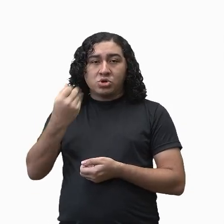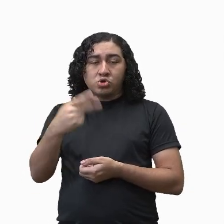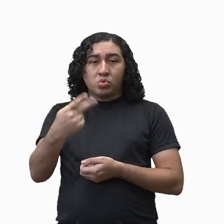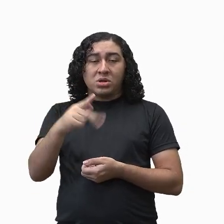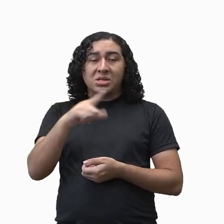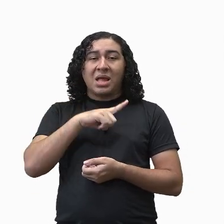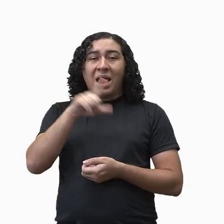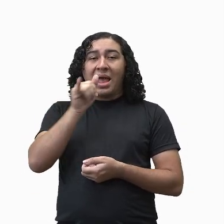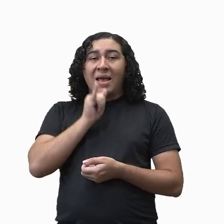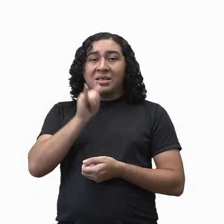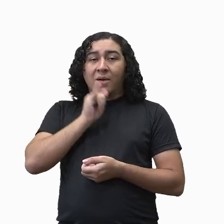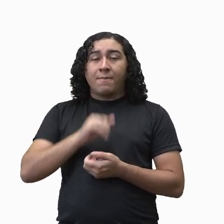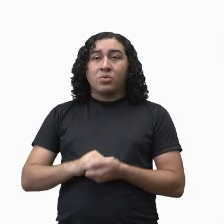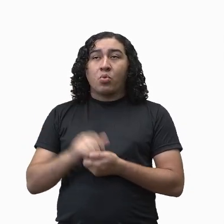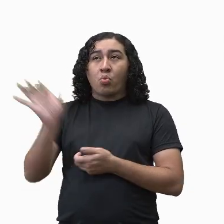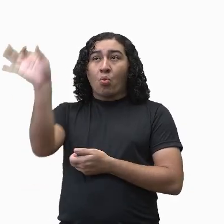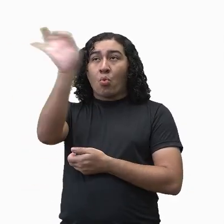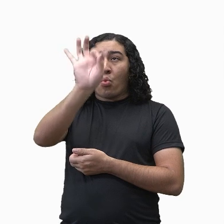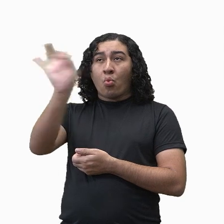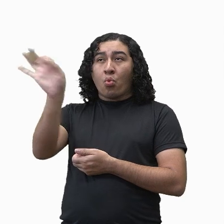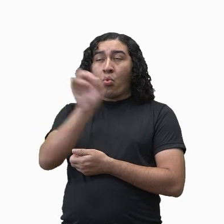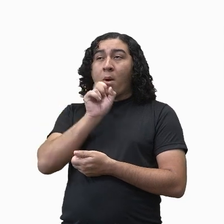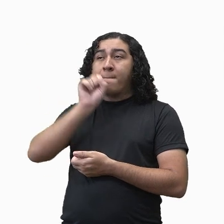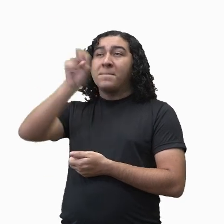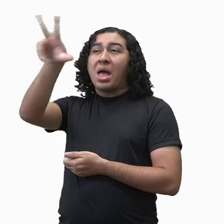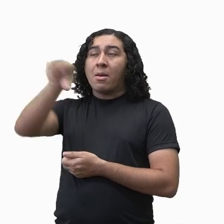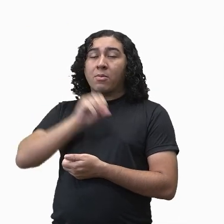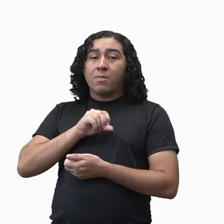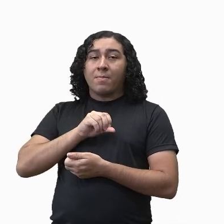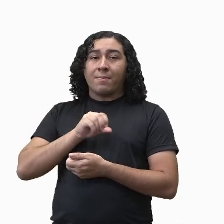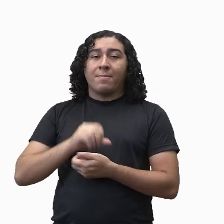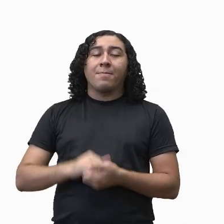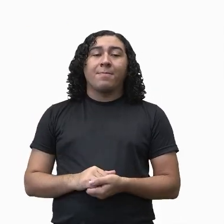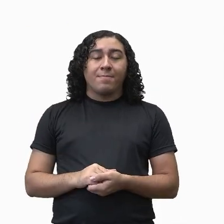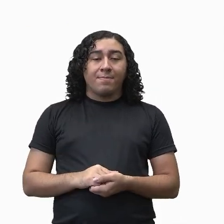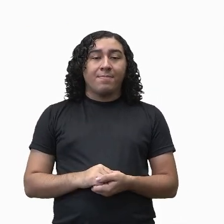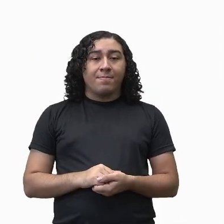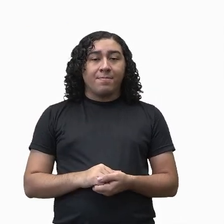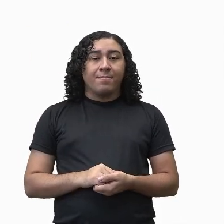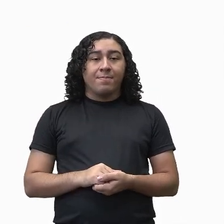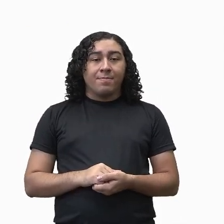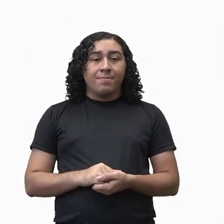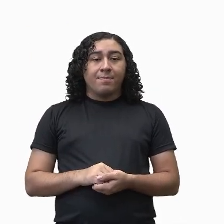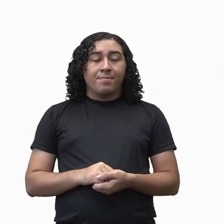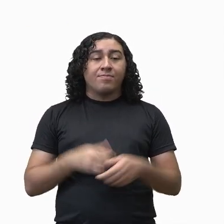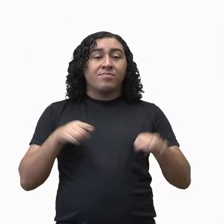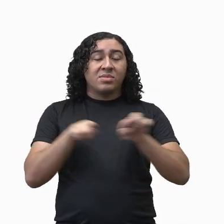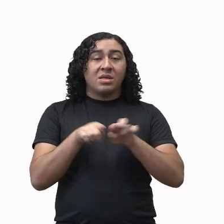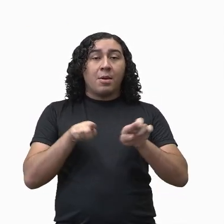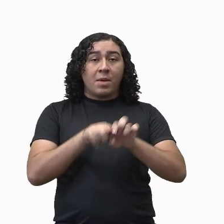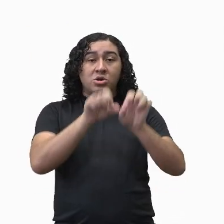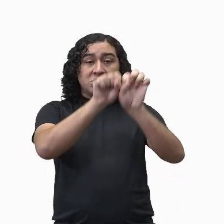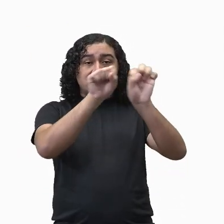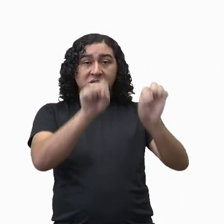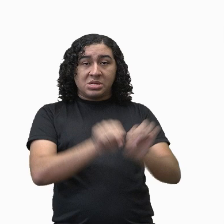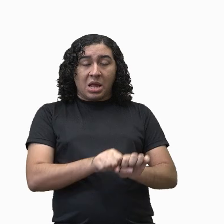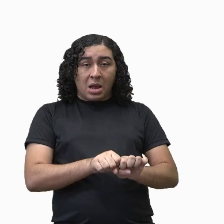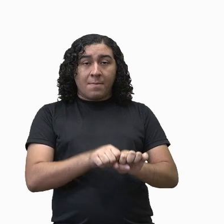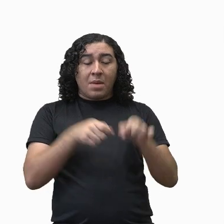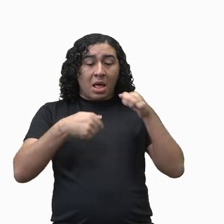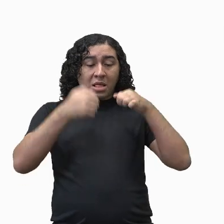capturar os indivíduos dos quais eles vão se alimentar. E o sistema nervoso, ele é desenvolvido